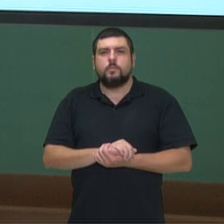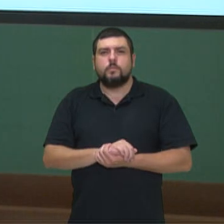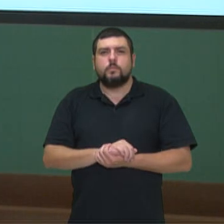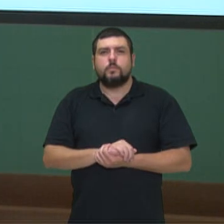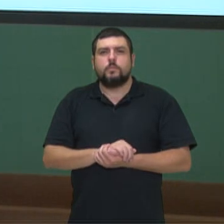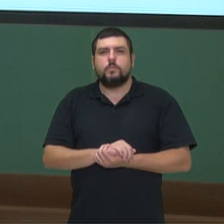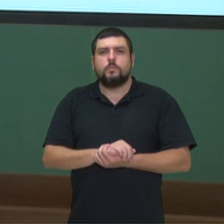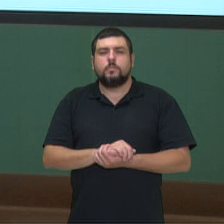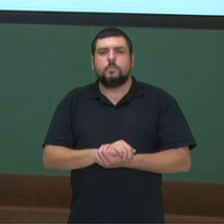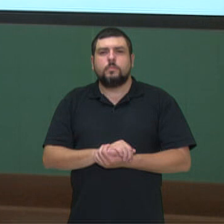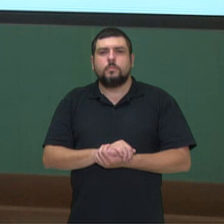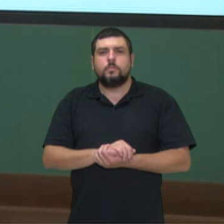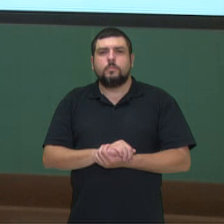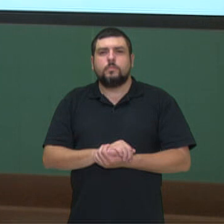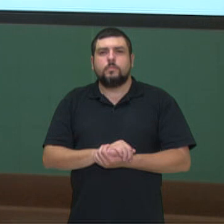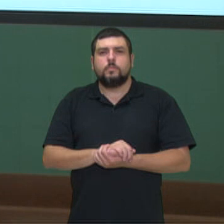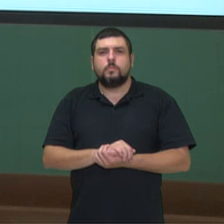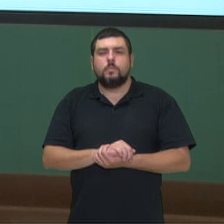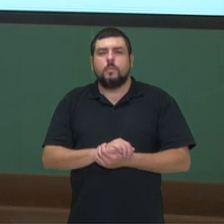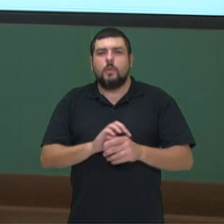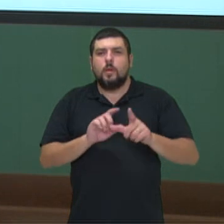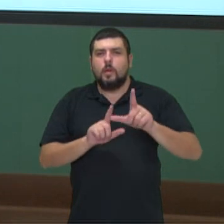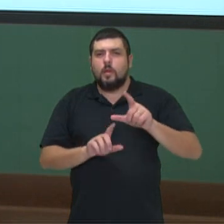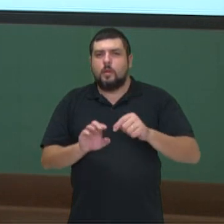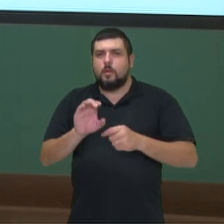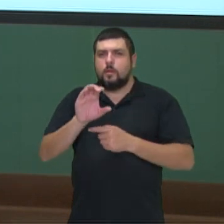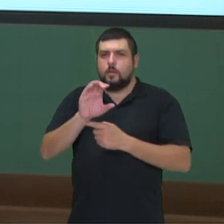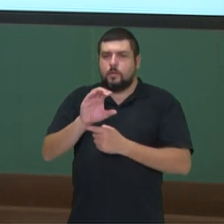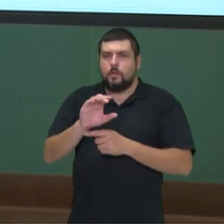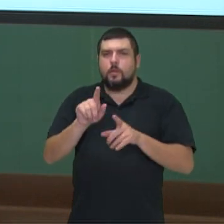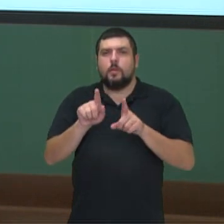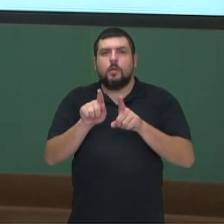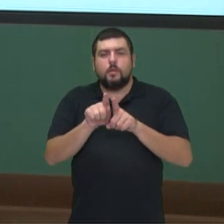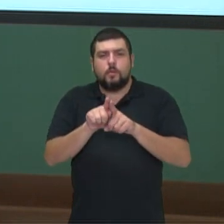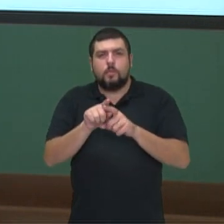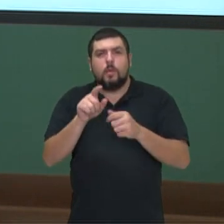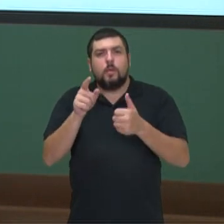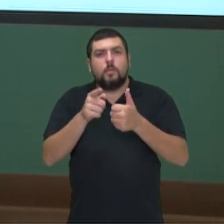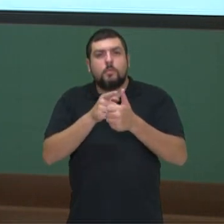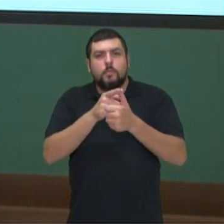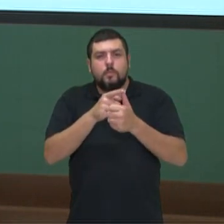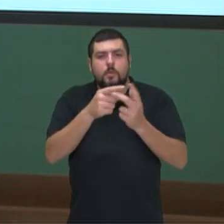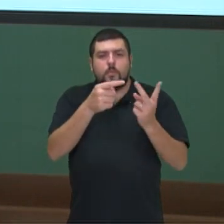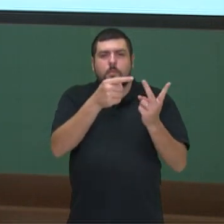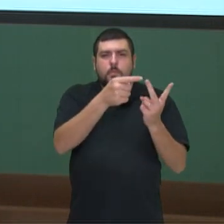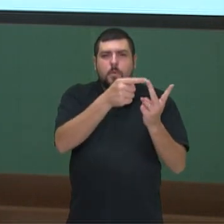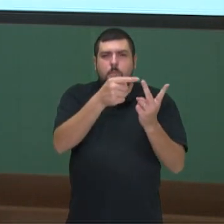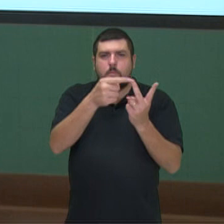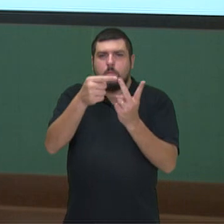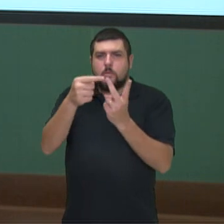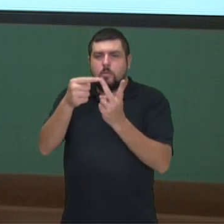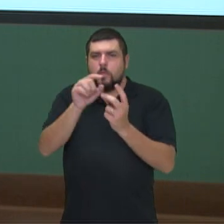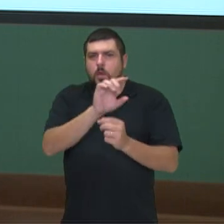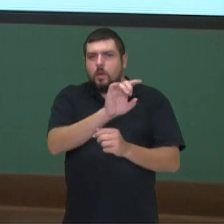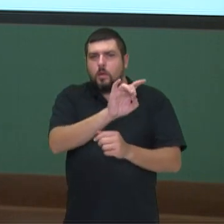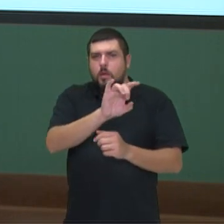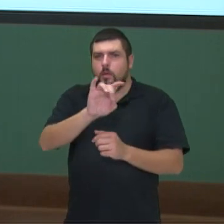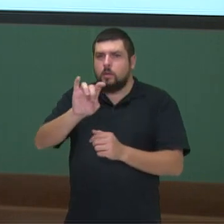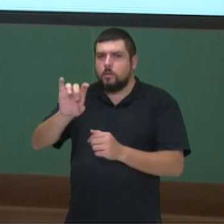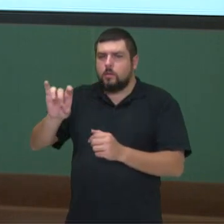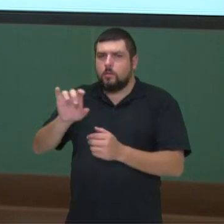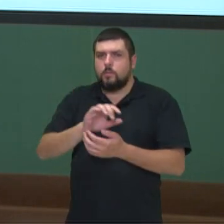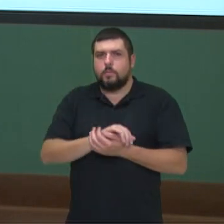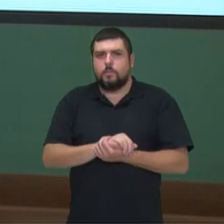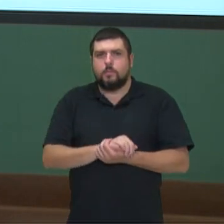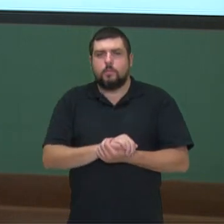C. Mesma situação, nós vamos resolver a raiz quadrada de cada um desses valores, né? Então,